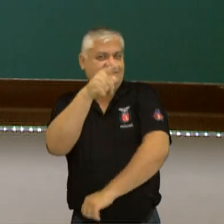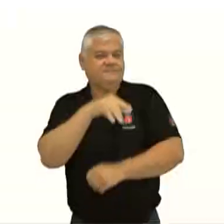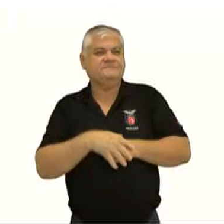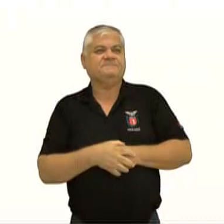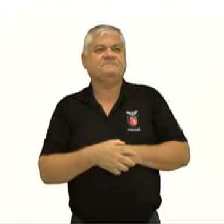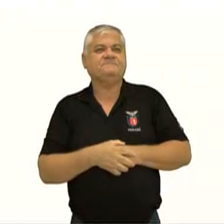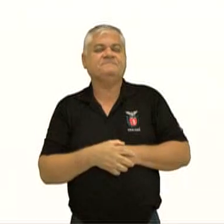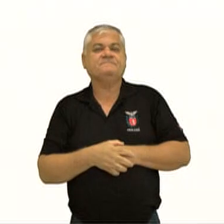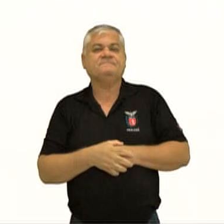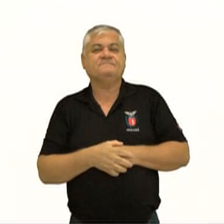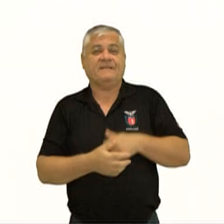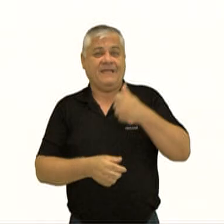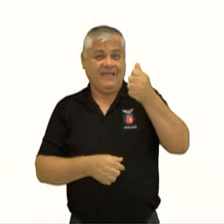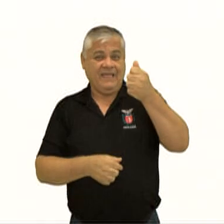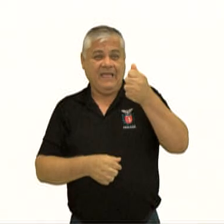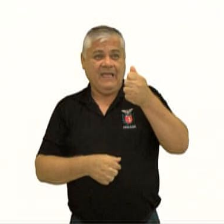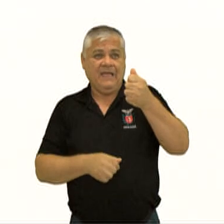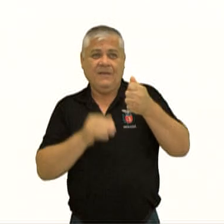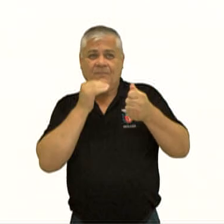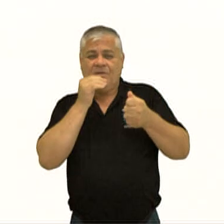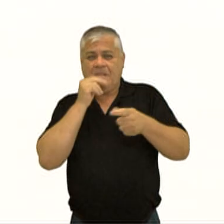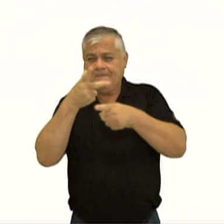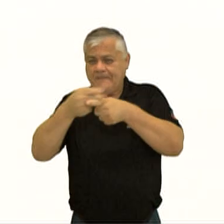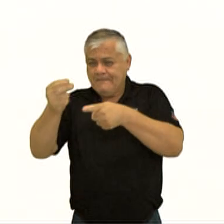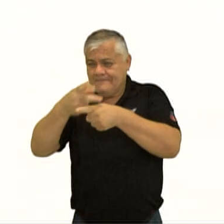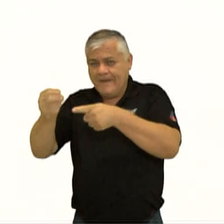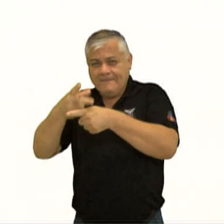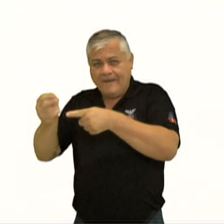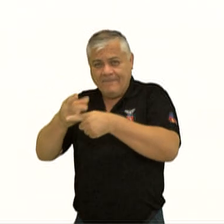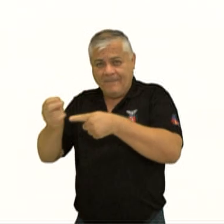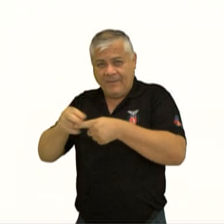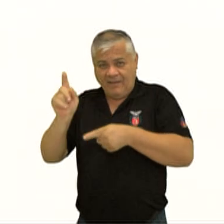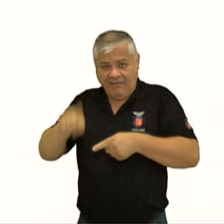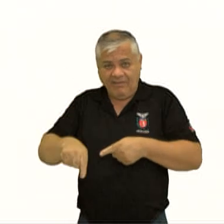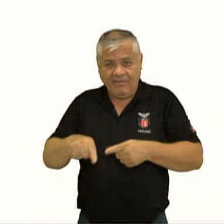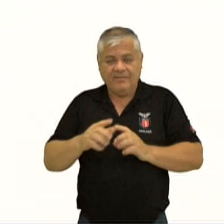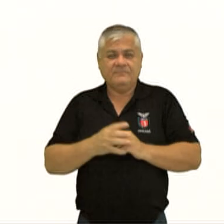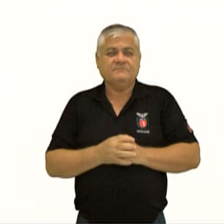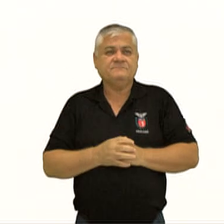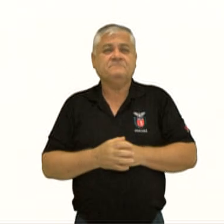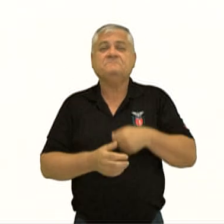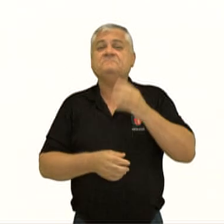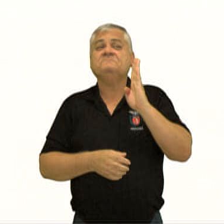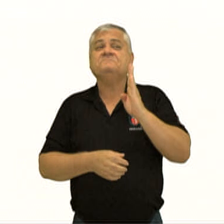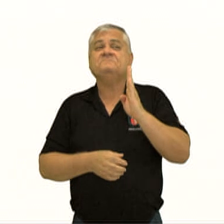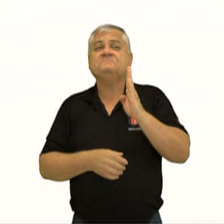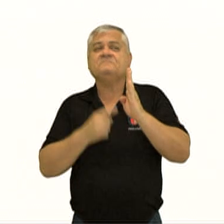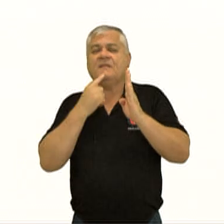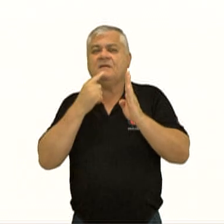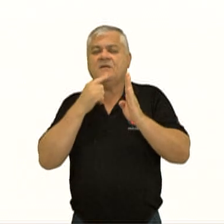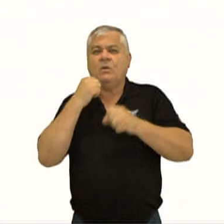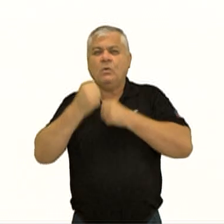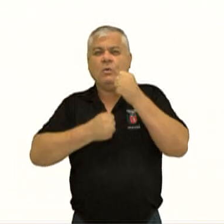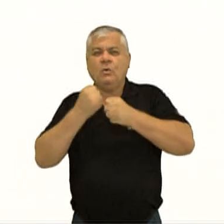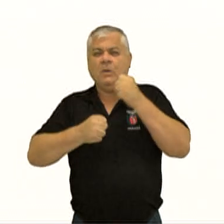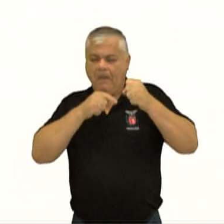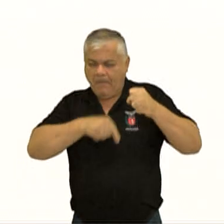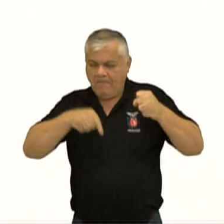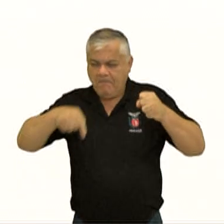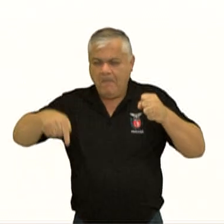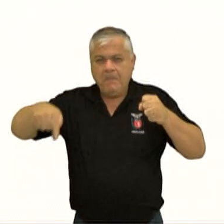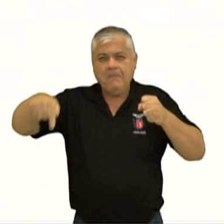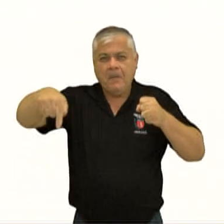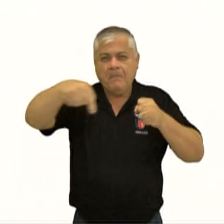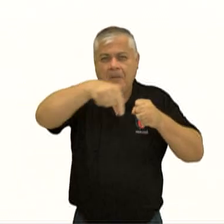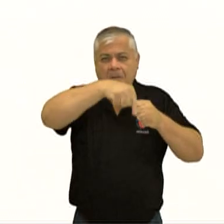isso. Letra A, eliminar o maior número de jogadores adversários. Letra B, percorrer as 4 bases com